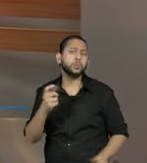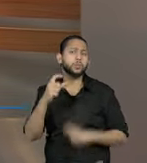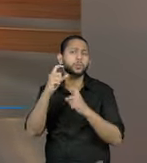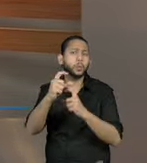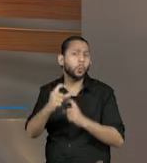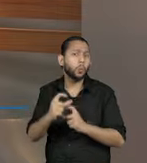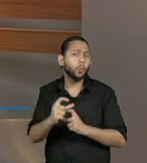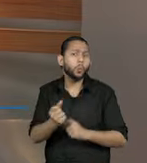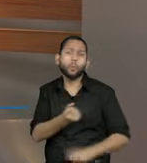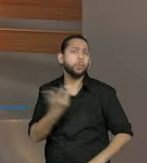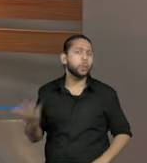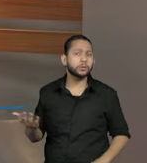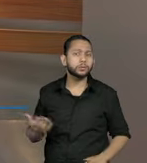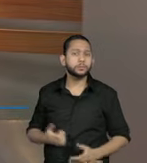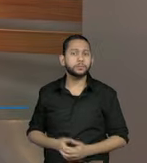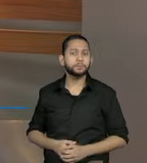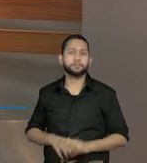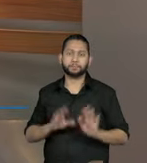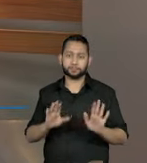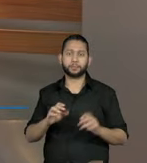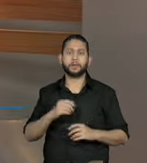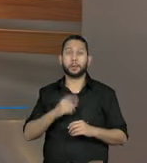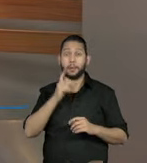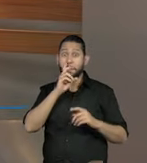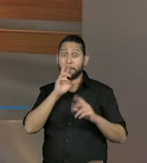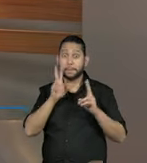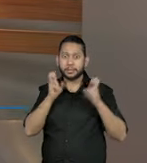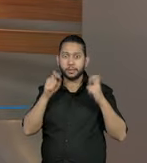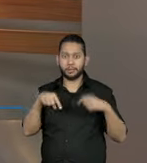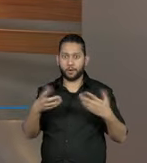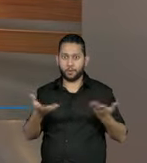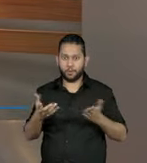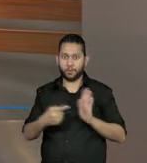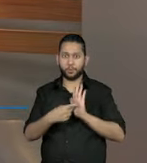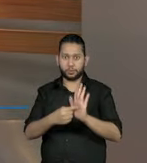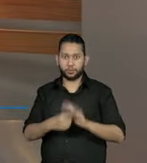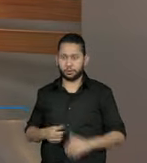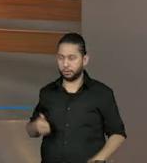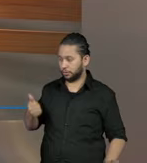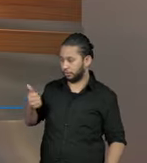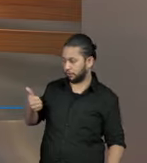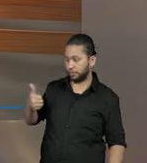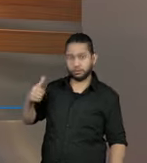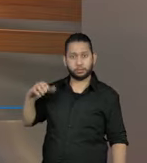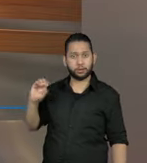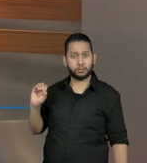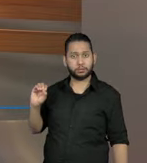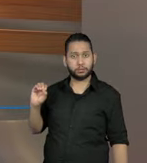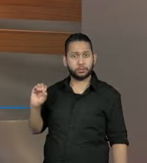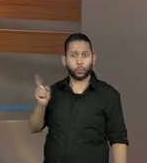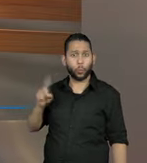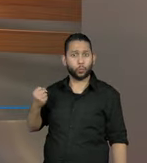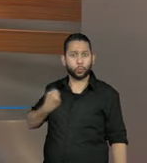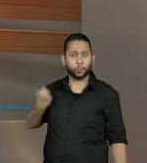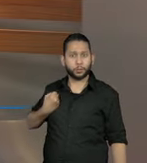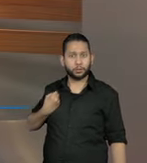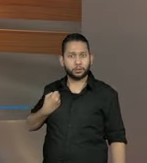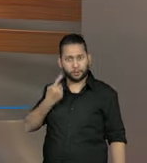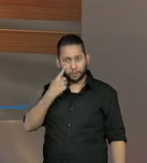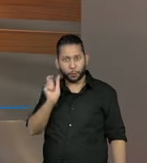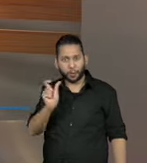vou dar uma dica para vocês. Perceba que na nossa situação problema, o 10 não vem em numeral, ele